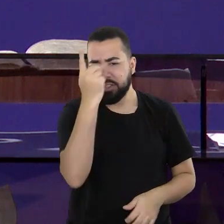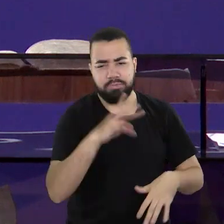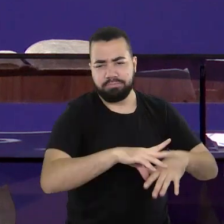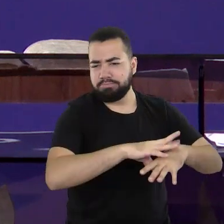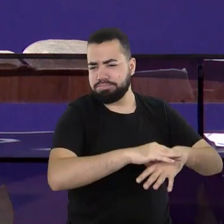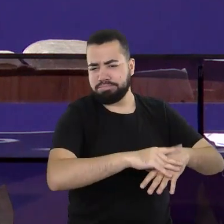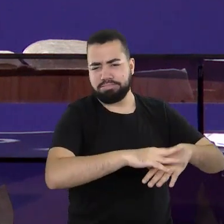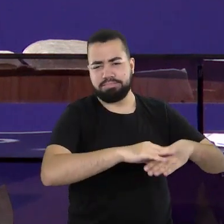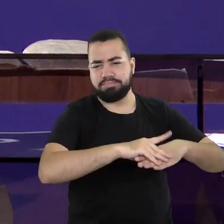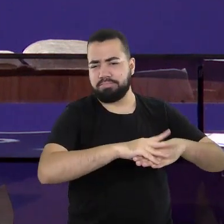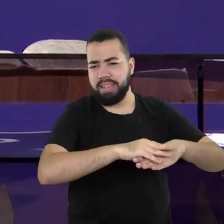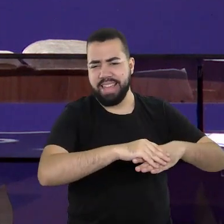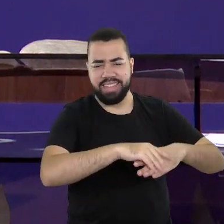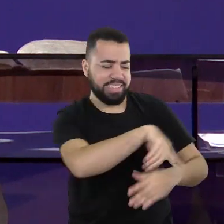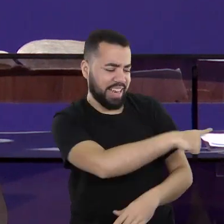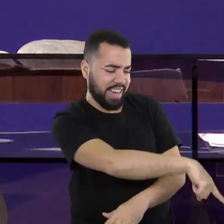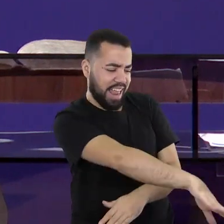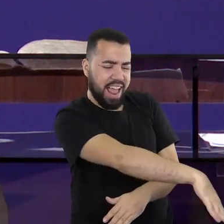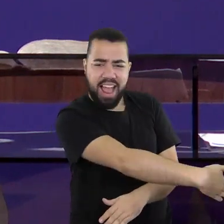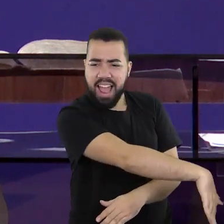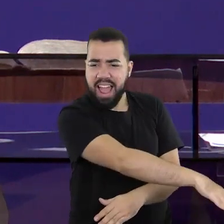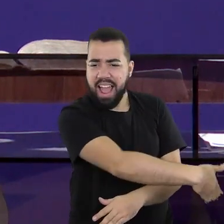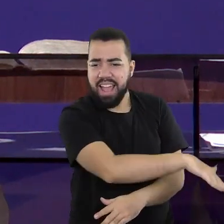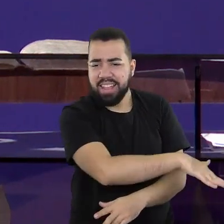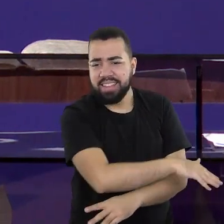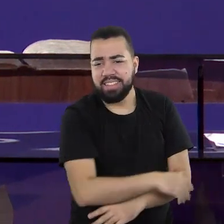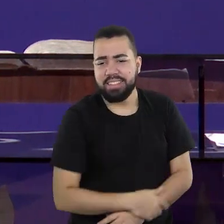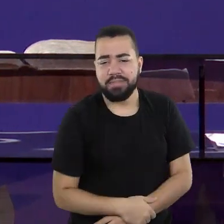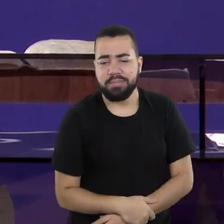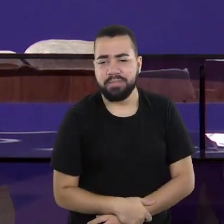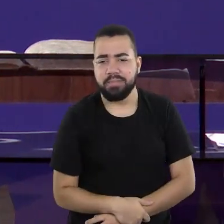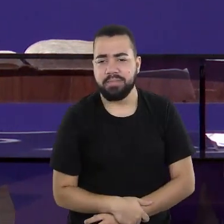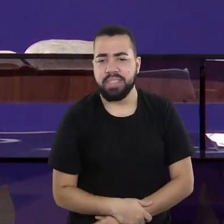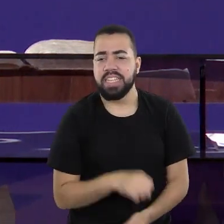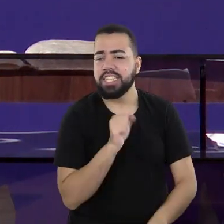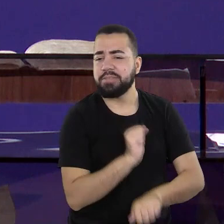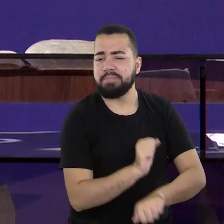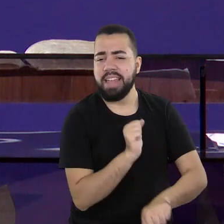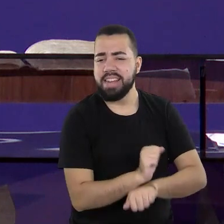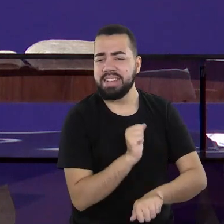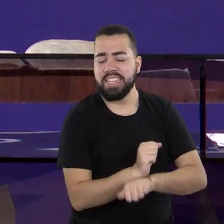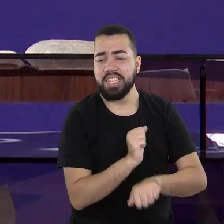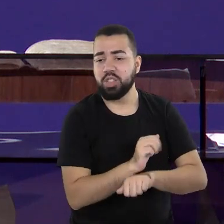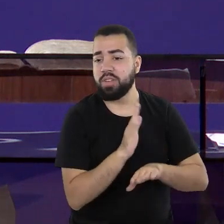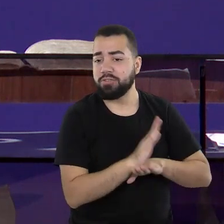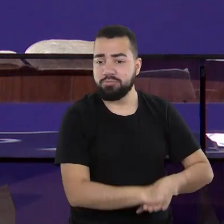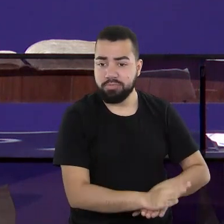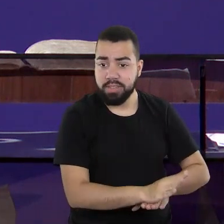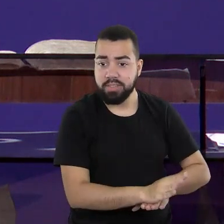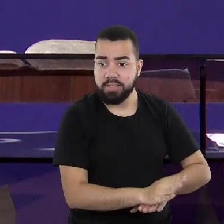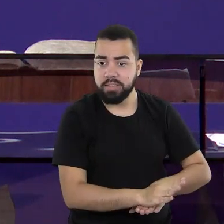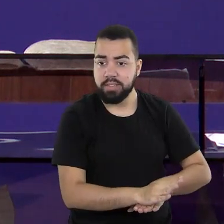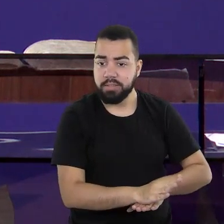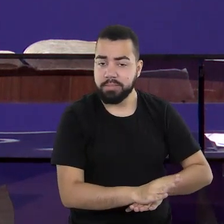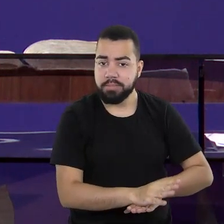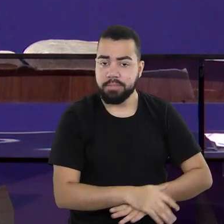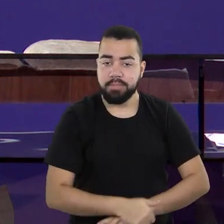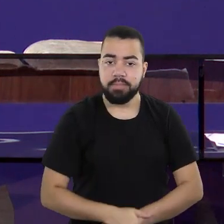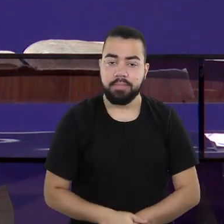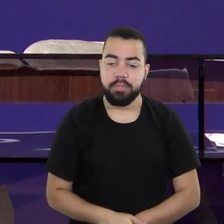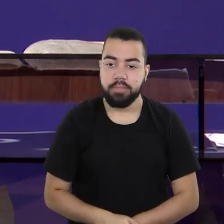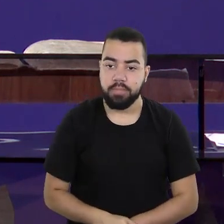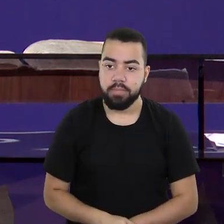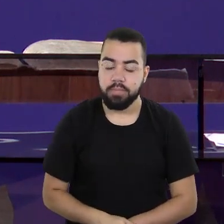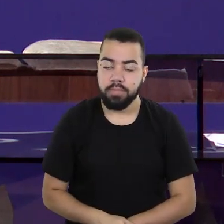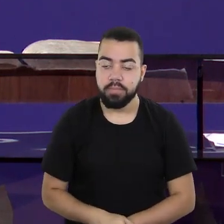estendido lá, à mercê, na sarjeta, esperando que alguém fosse ajudá-lo,